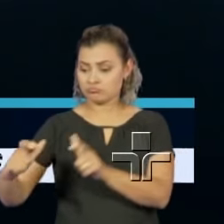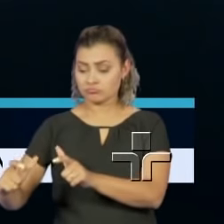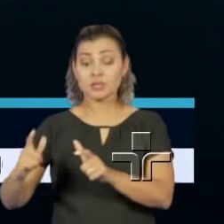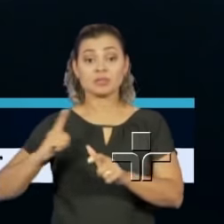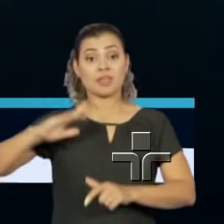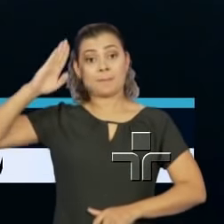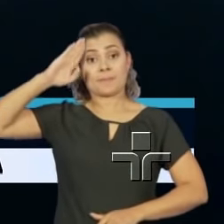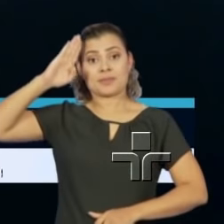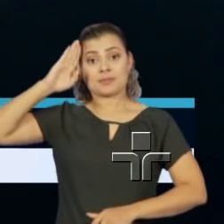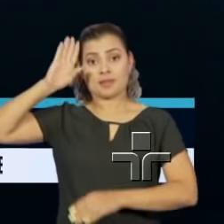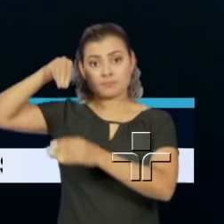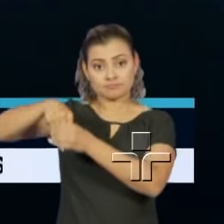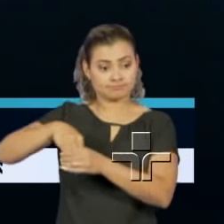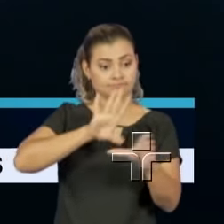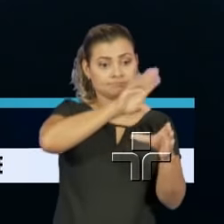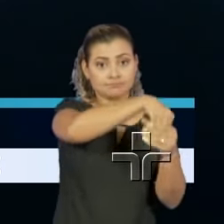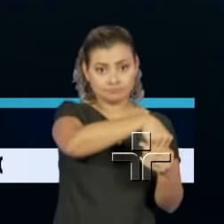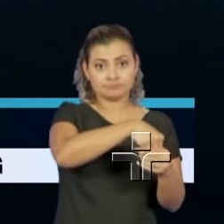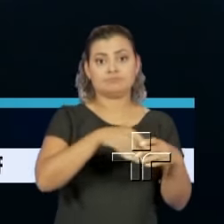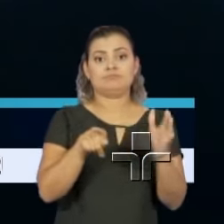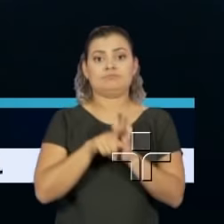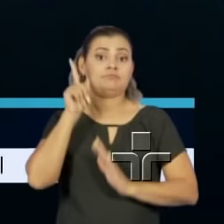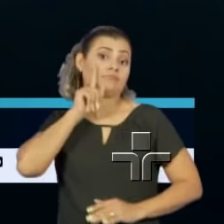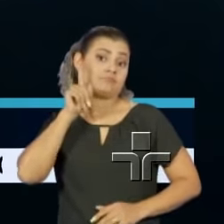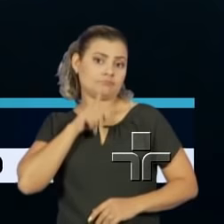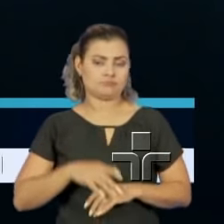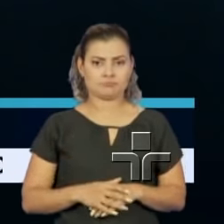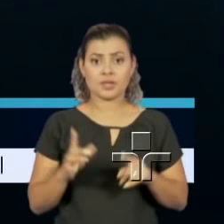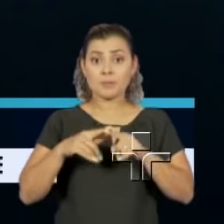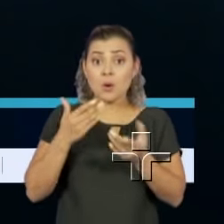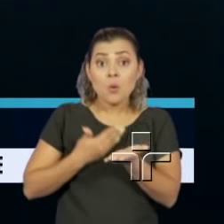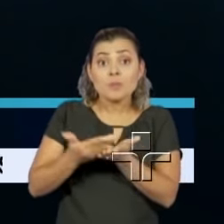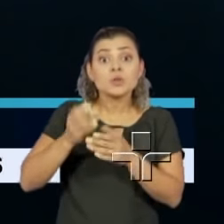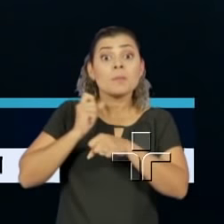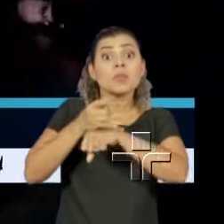dos Estados Unidos. O ataque começou no início da madrugada.